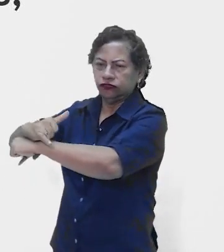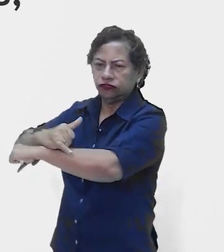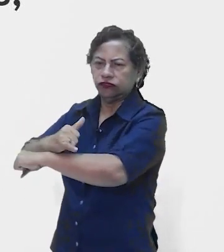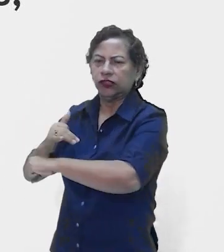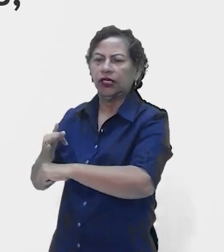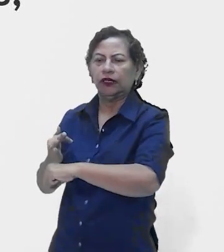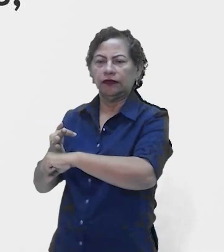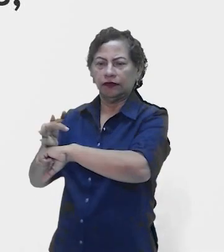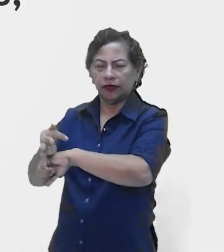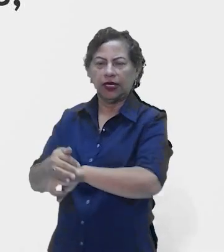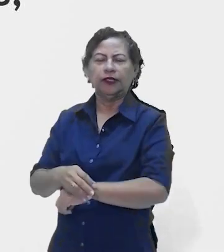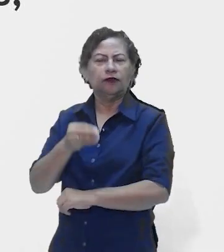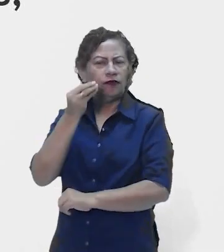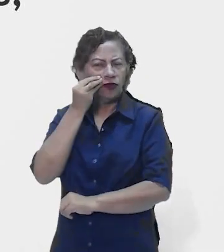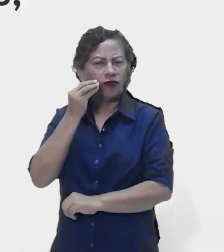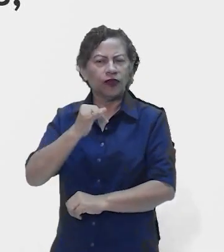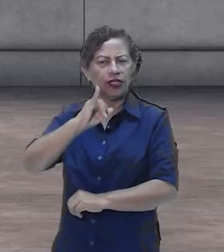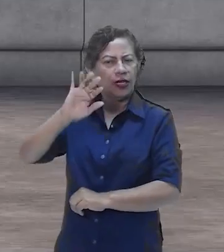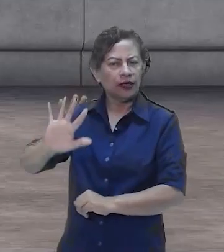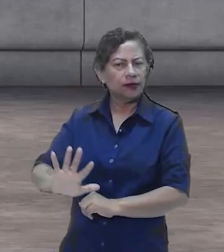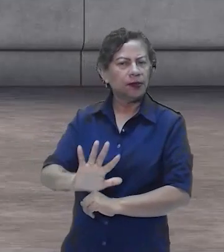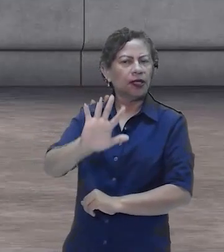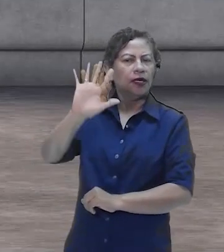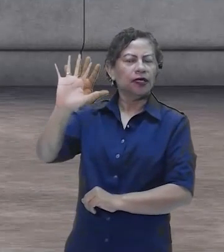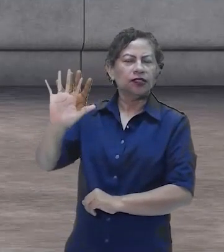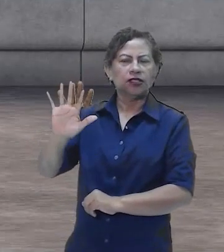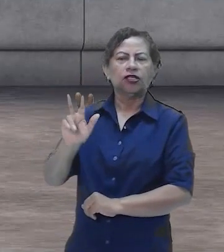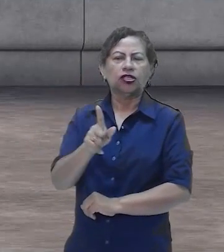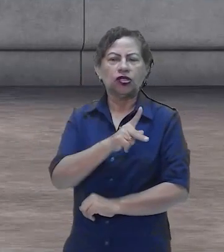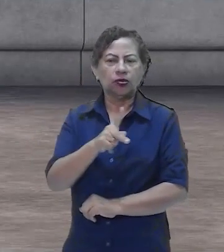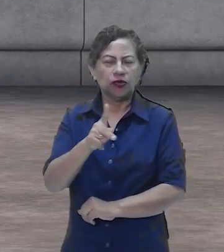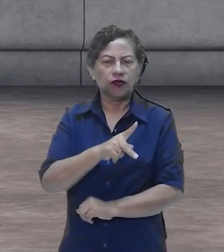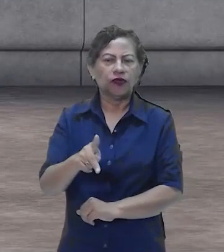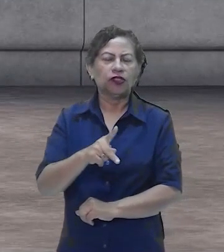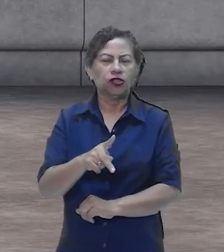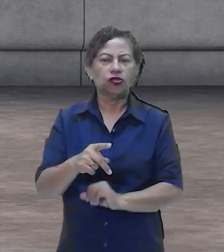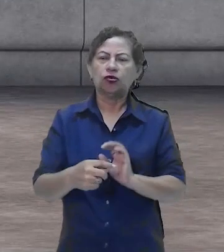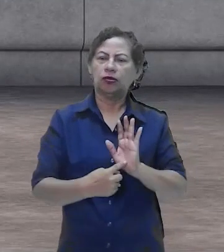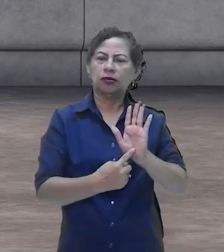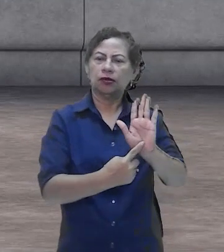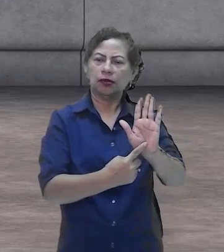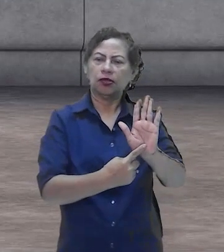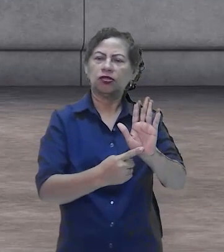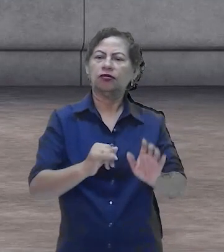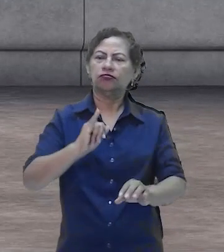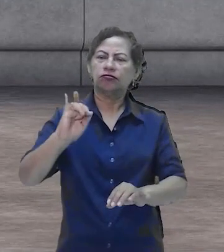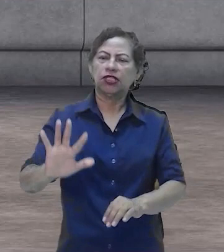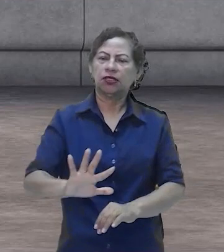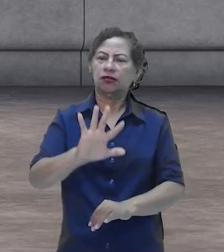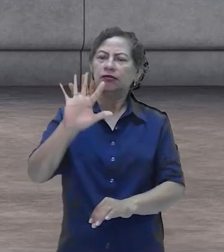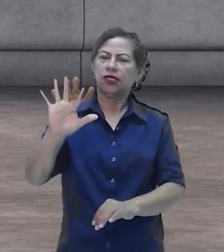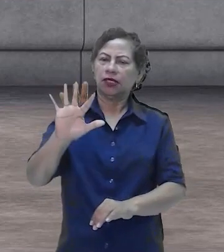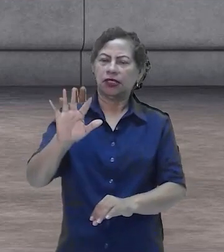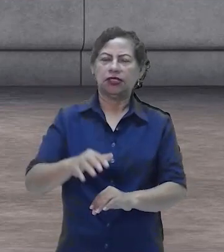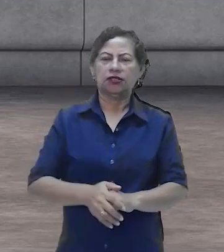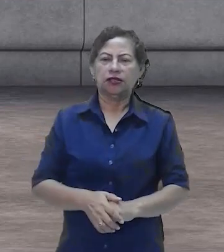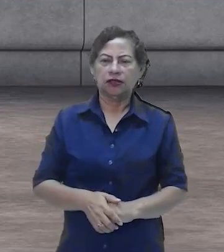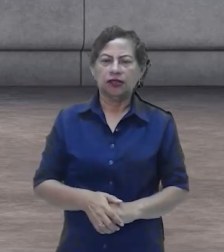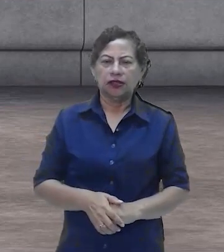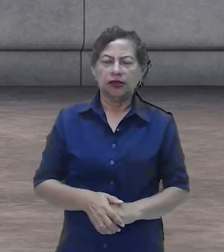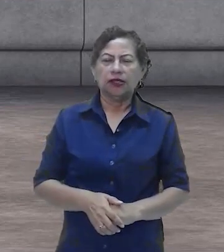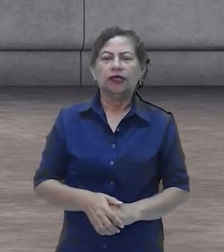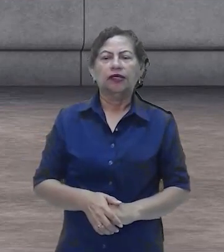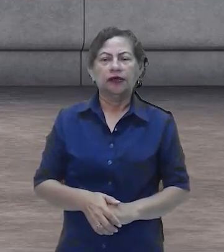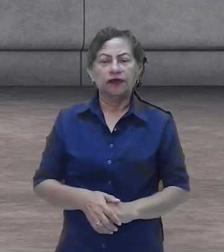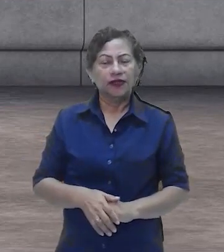aqui no meio de um grande centro urbano, conforme vocês vão ver. Olha só, isso daqui denota muito bem o que é o